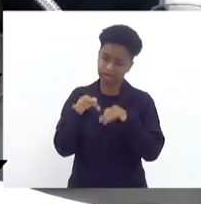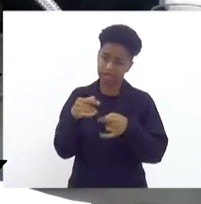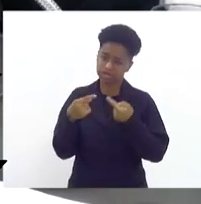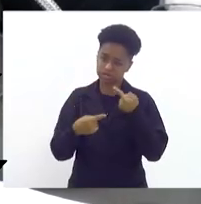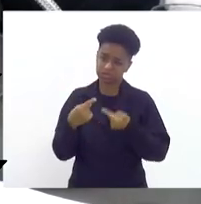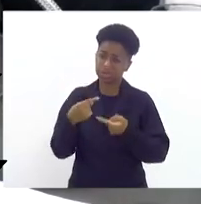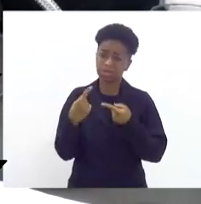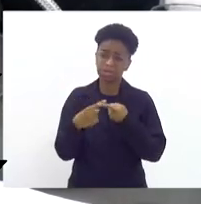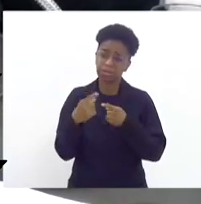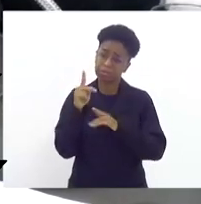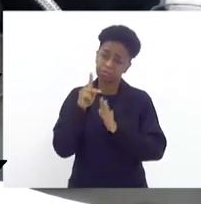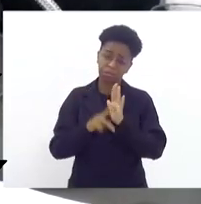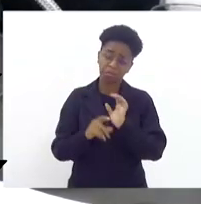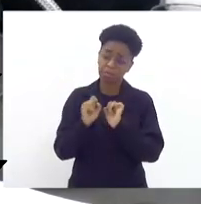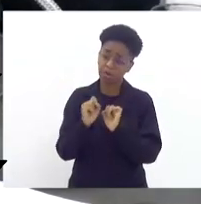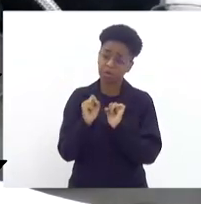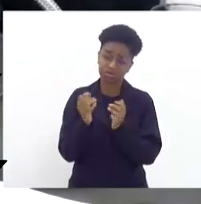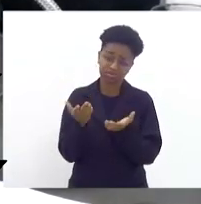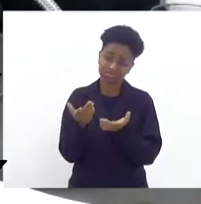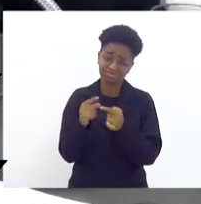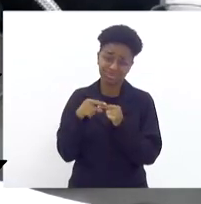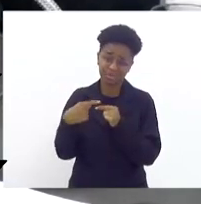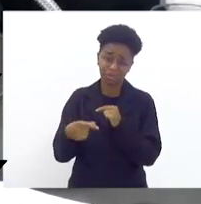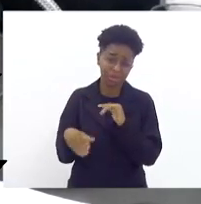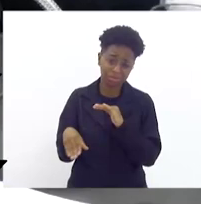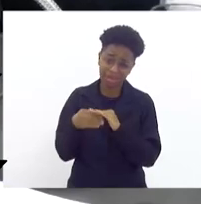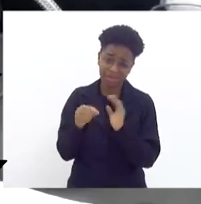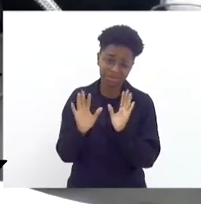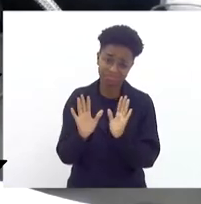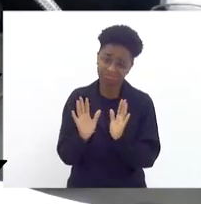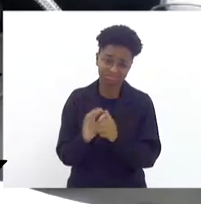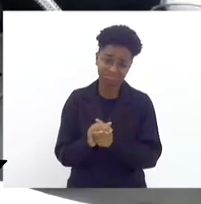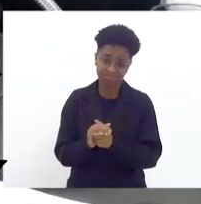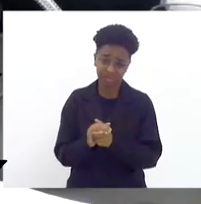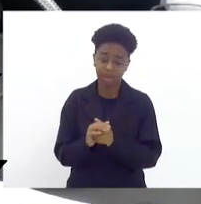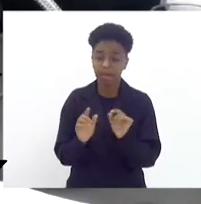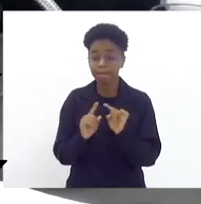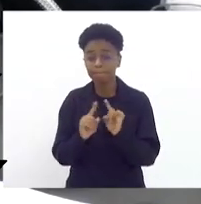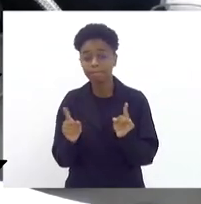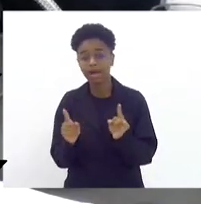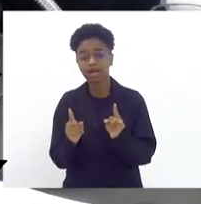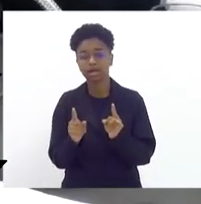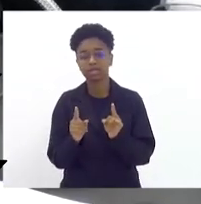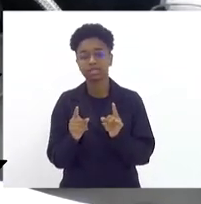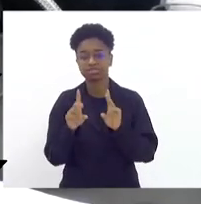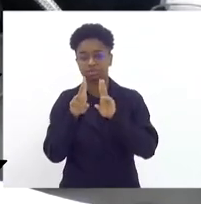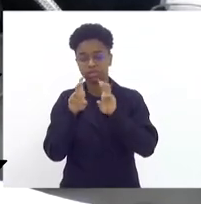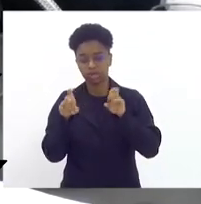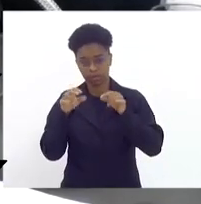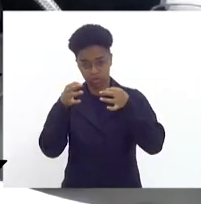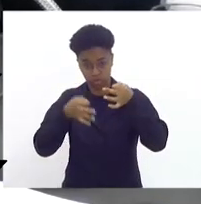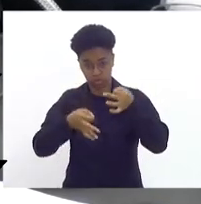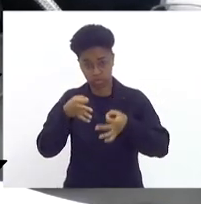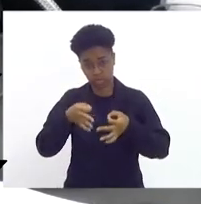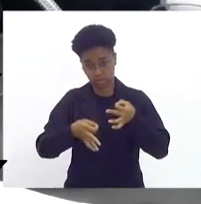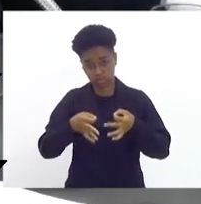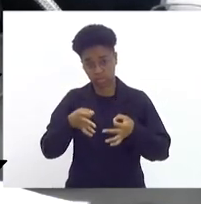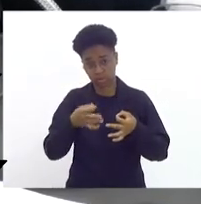sentido, até porque o projeto pode ser... Pode receber emendas no plenário. Mas quanto à questão jurídica, me parece